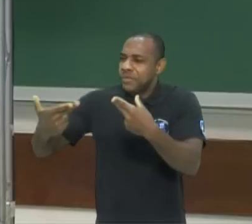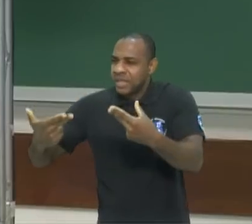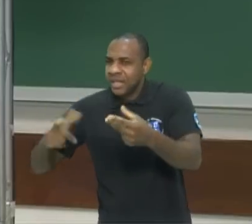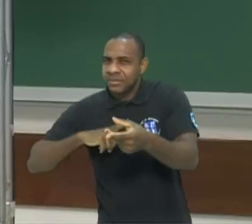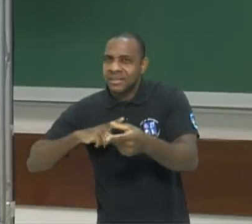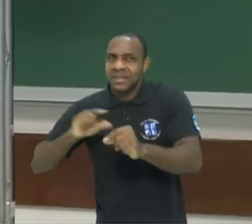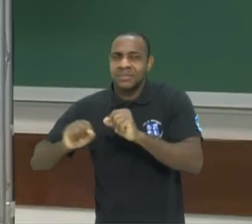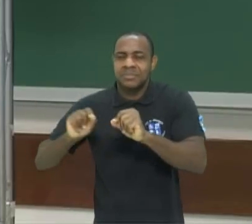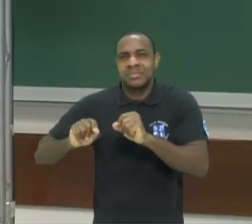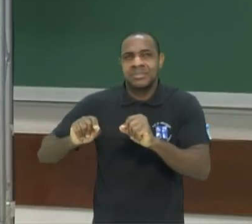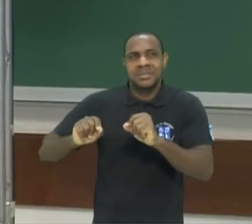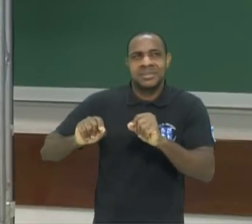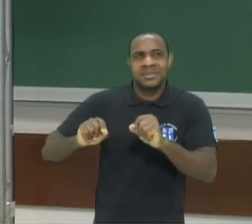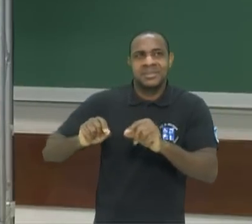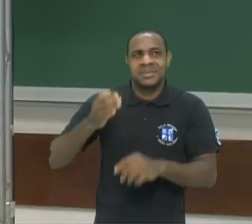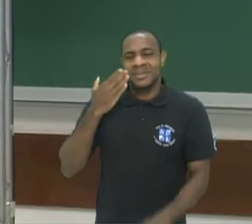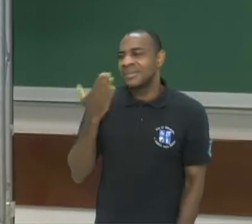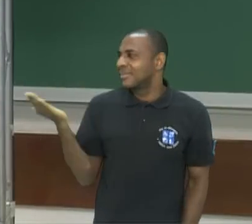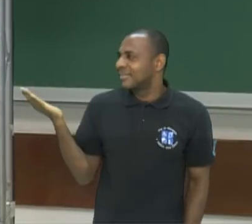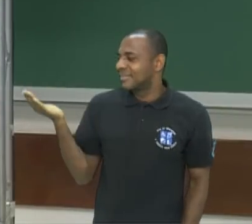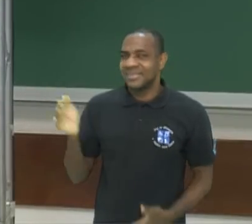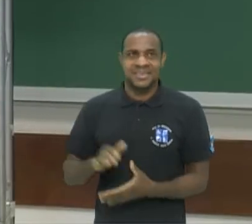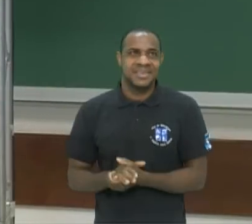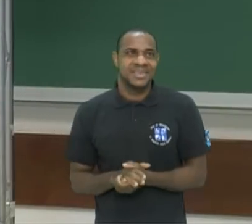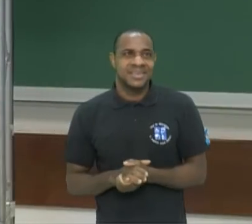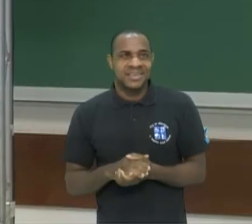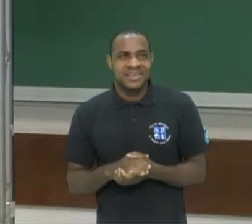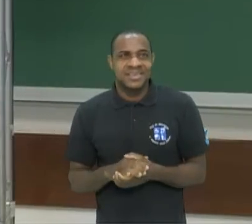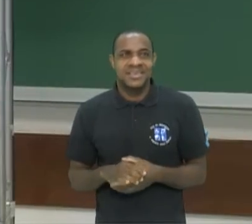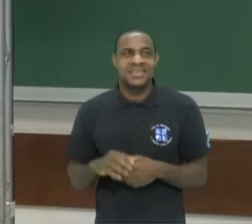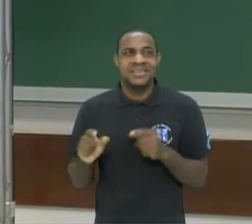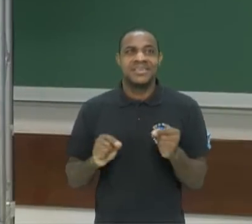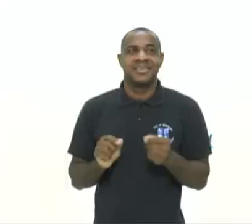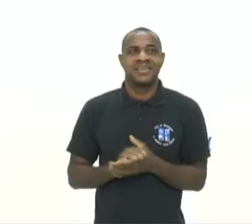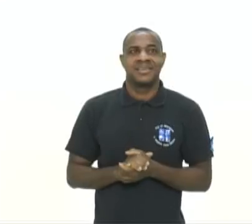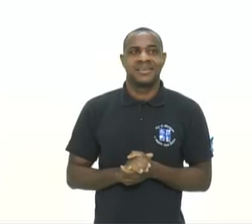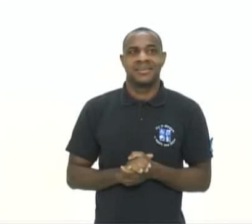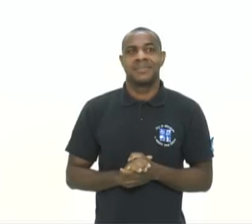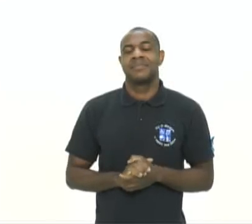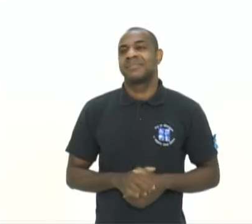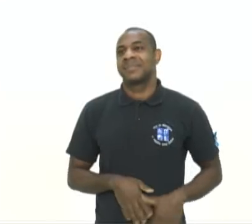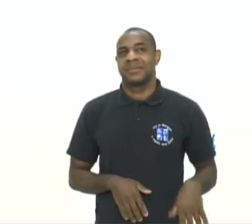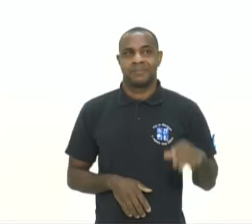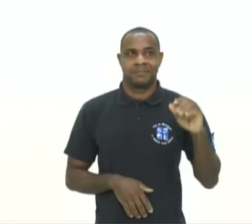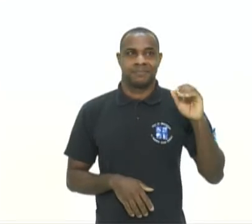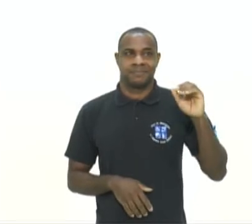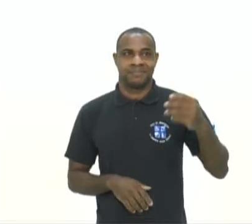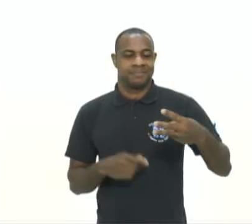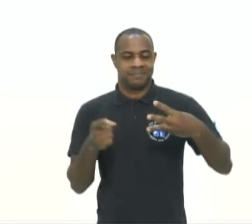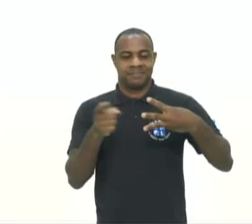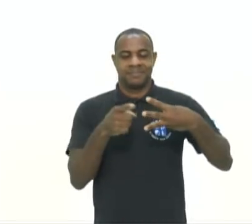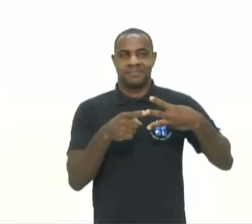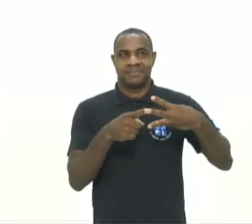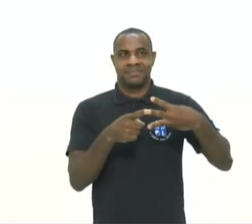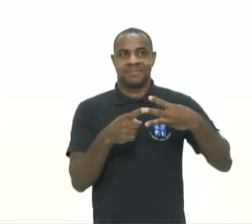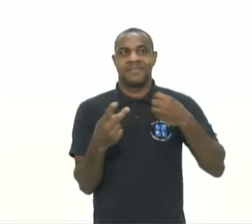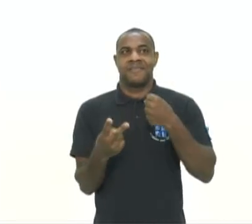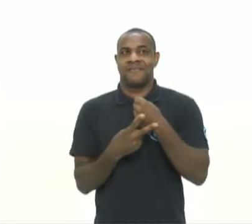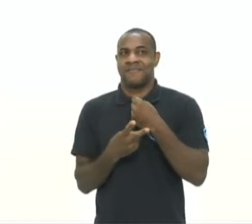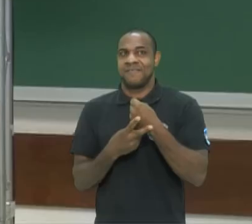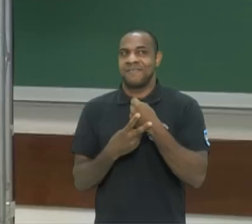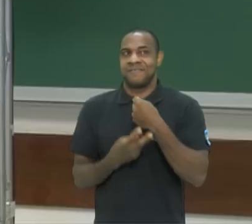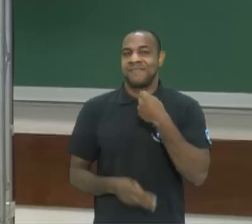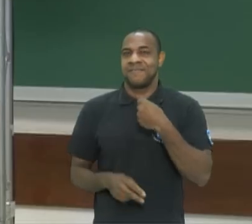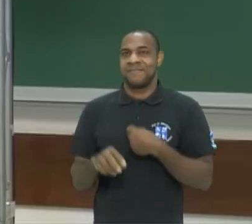sujeito? Não, não tenho. Então, sem dúvida nenhuma, predicado verbal. Facinho, né? É só